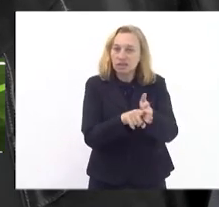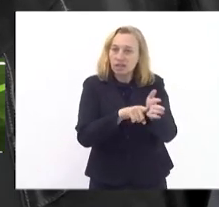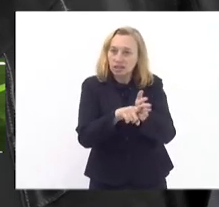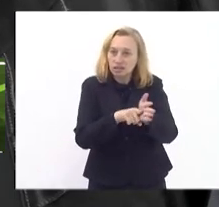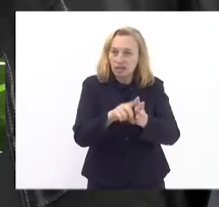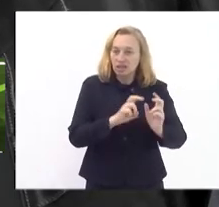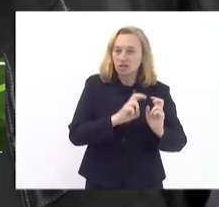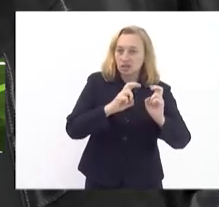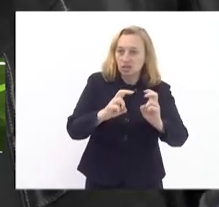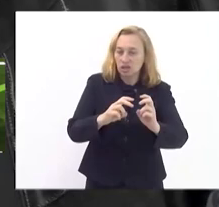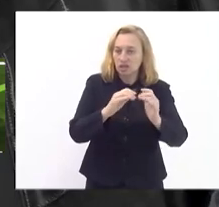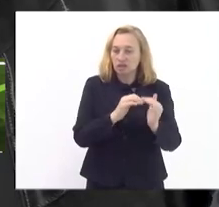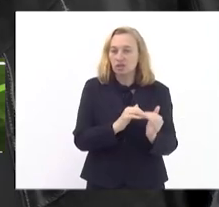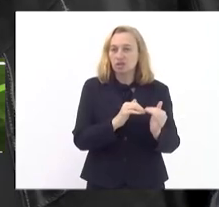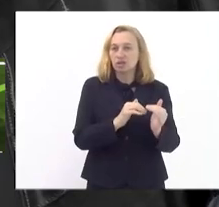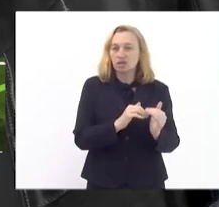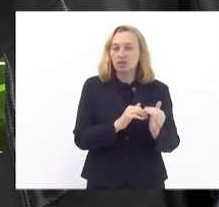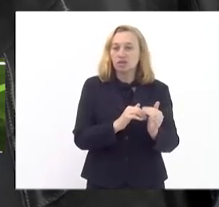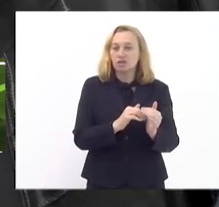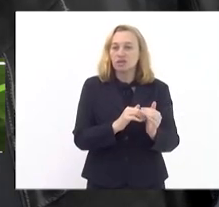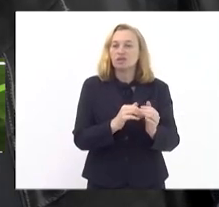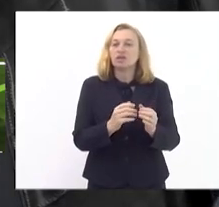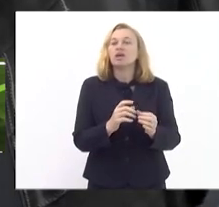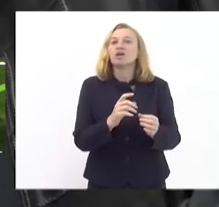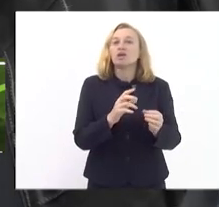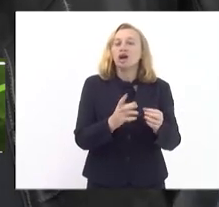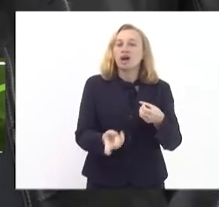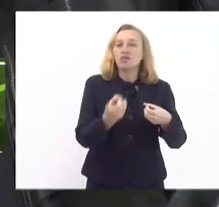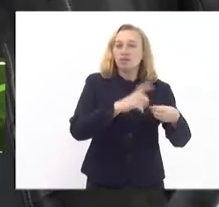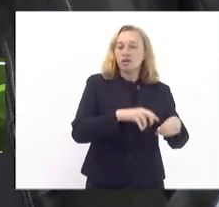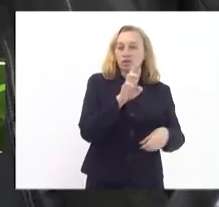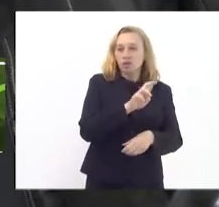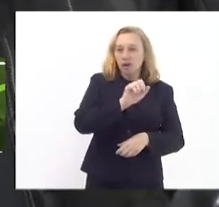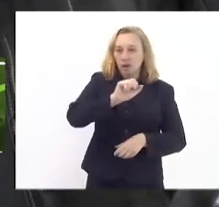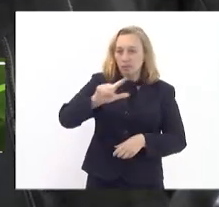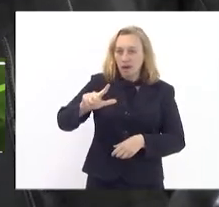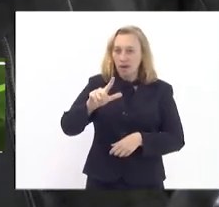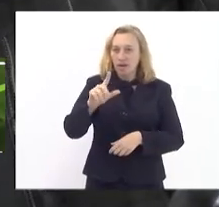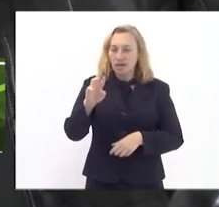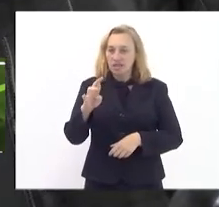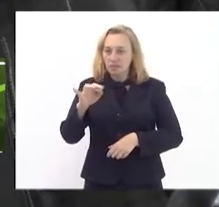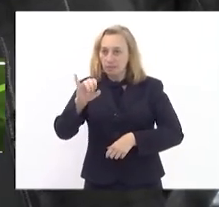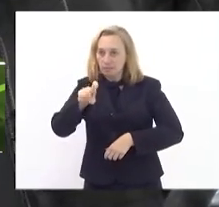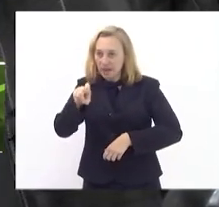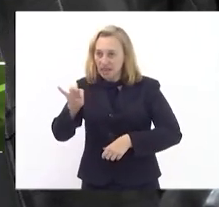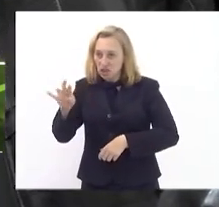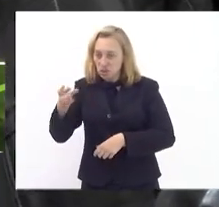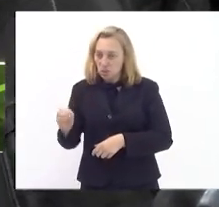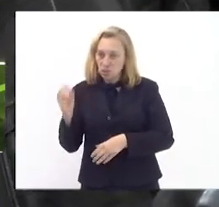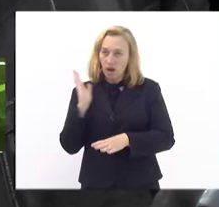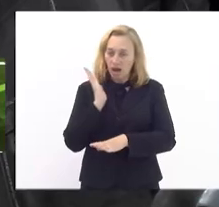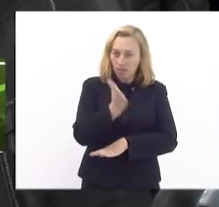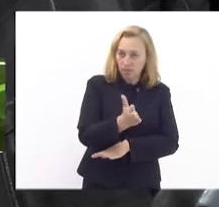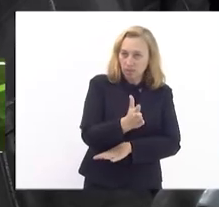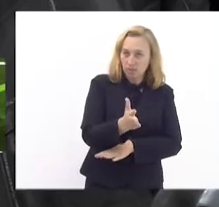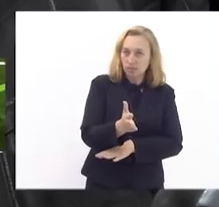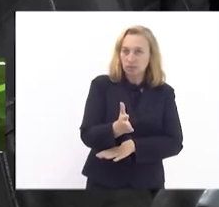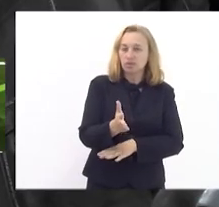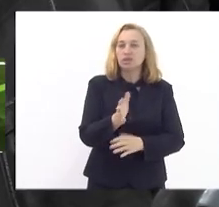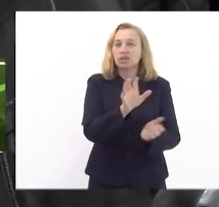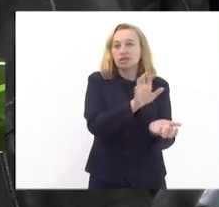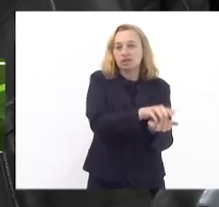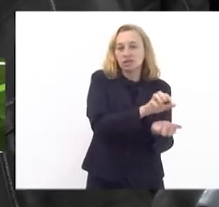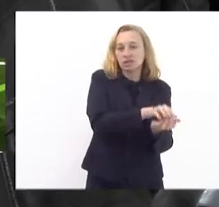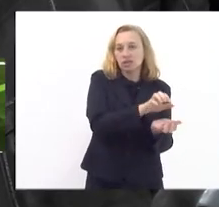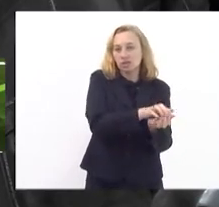trens e estações retorno do ramal super Santa Cruz Central do Brasil tem como os danos sofridos pelos usuários relacionados à